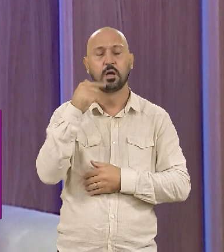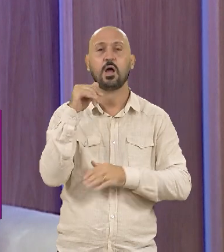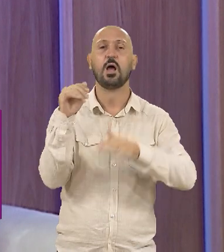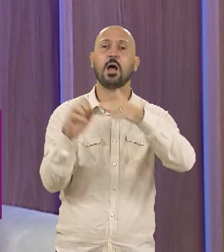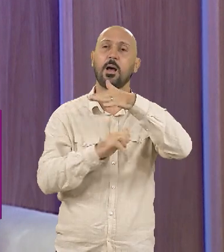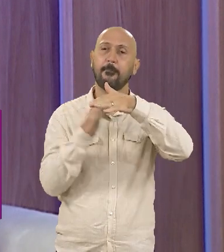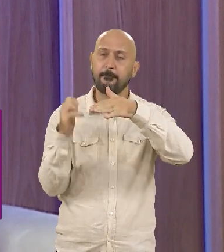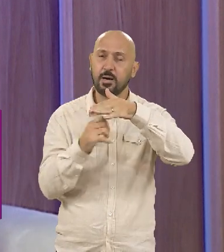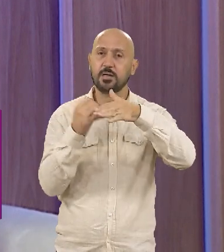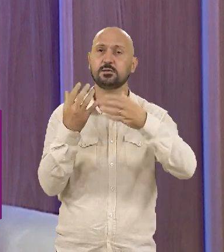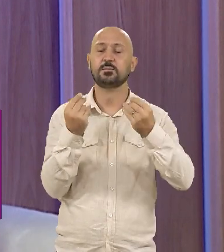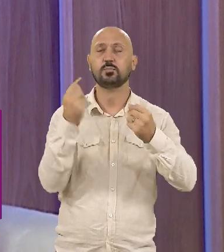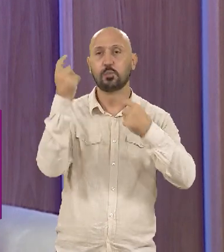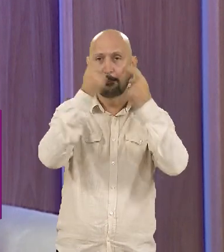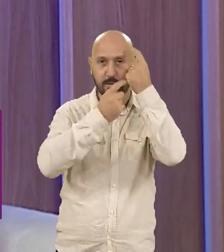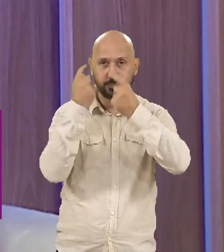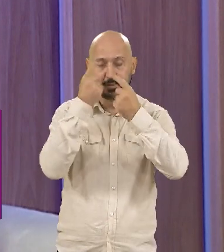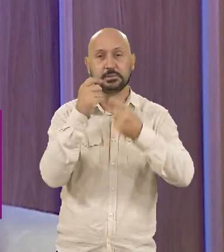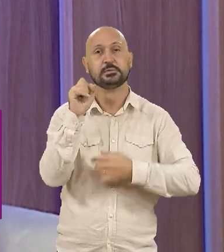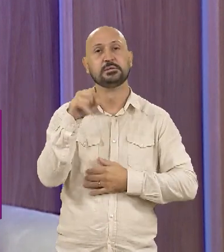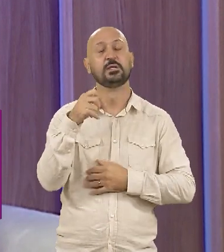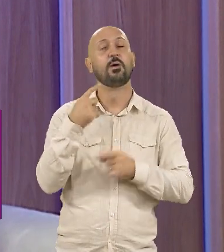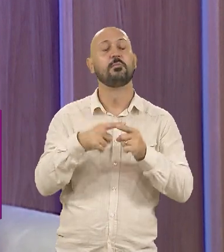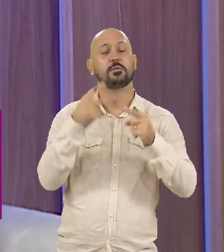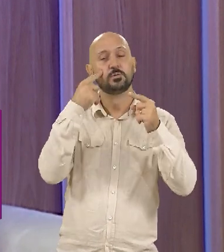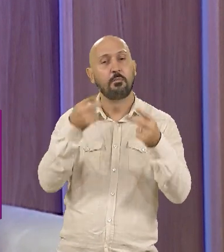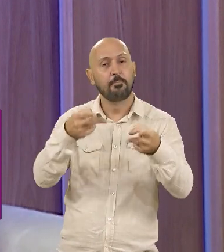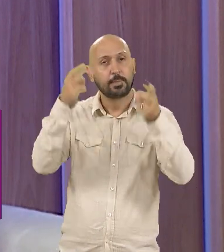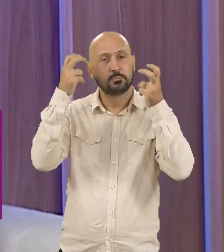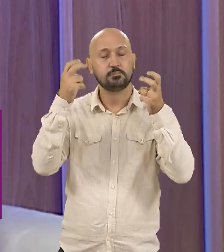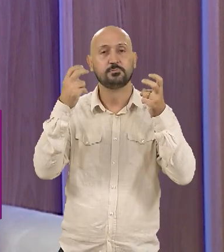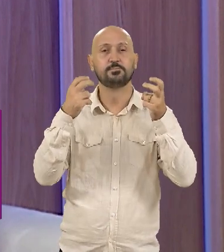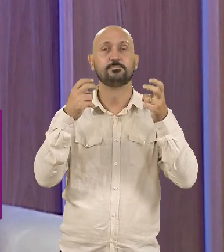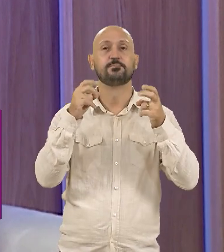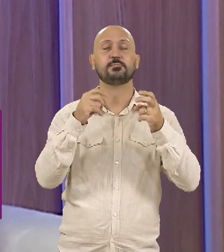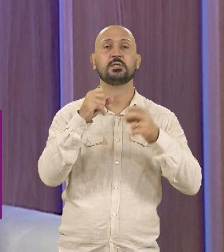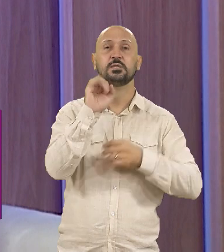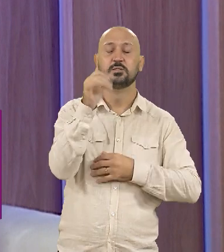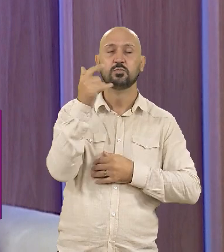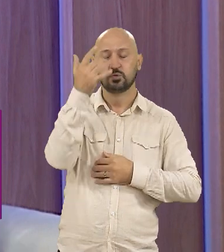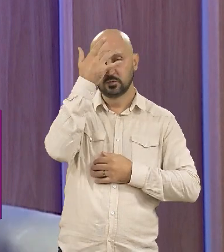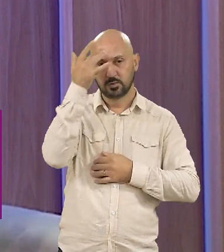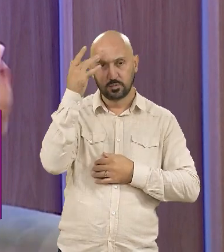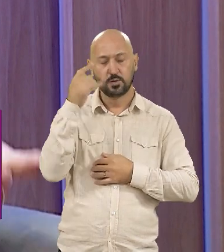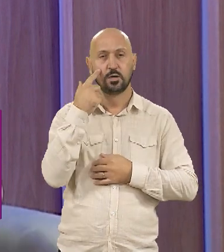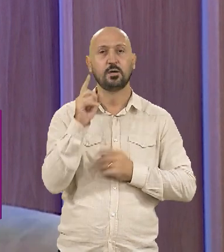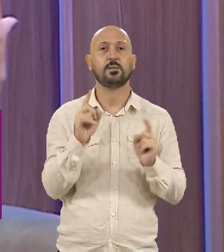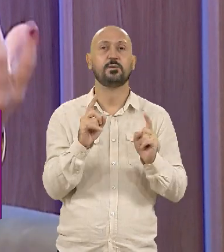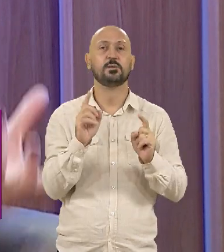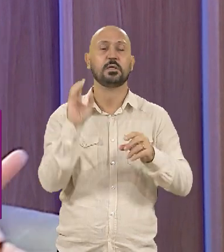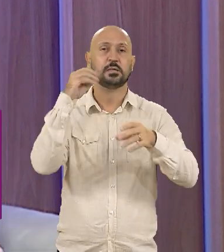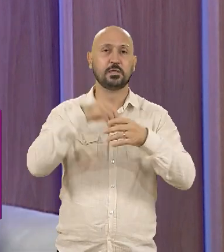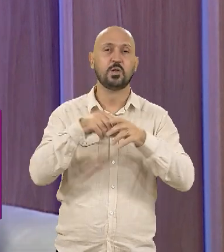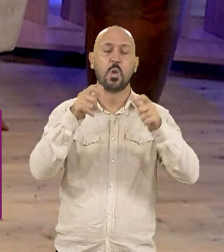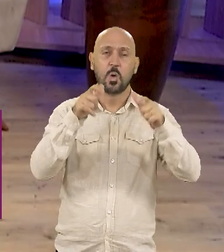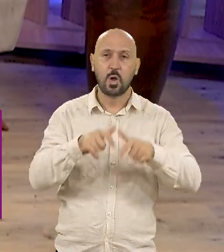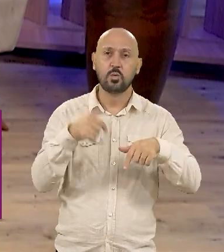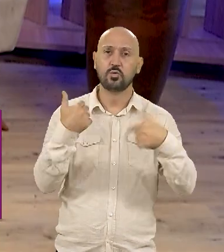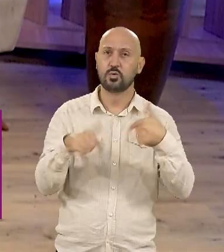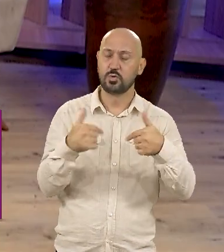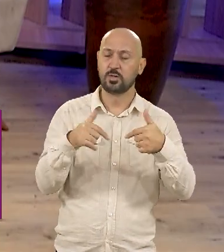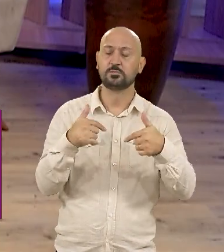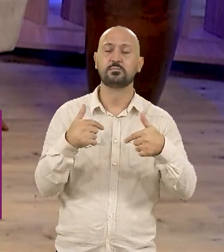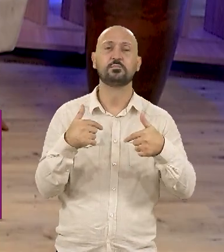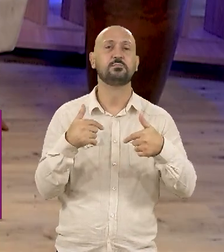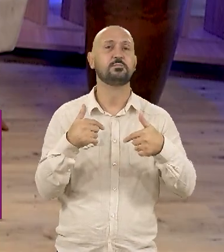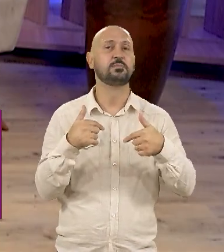mental. As empresas estão muito preocupadas, porque já perceberam que sem uma saúde mental, sem um bem-estar dentro do